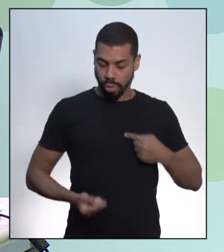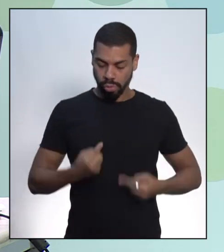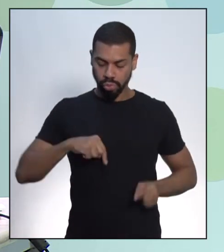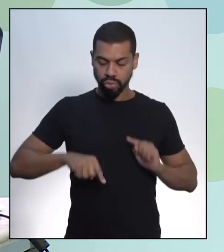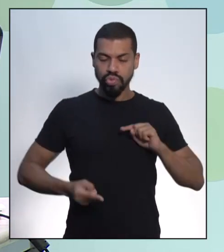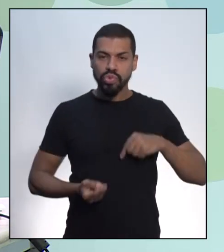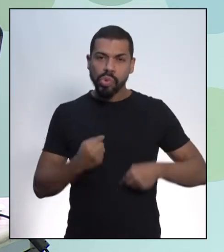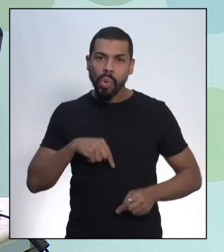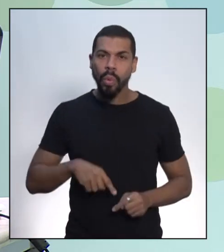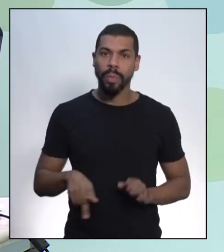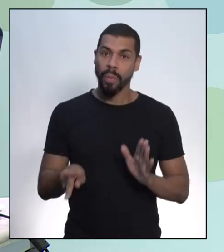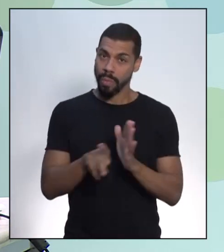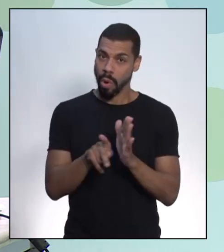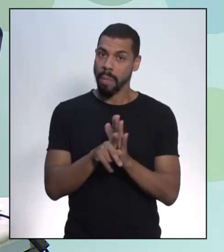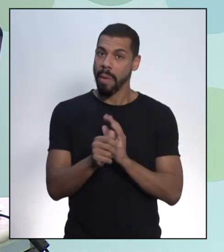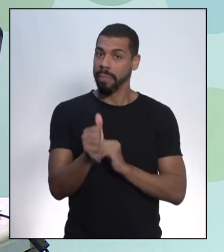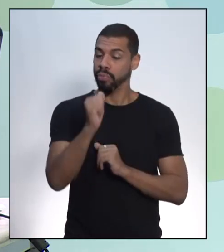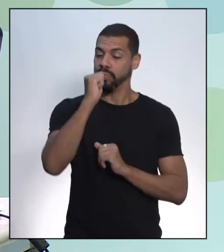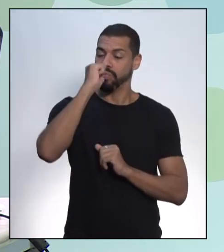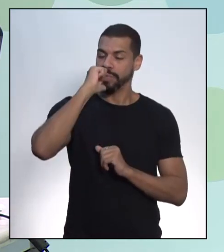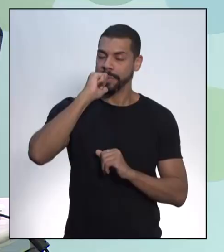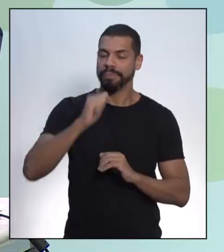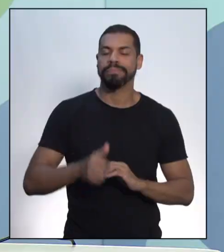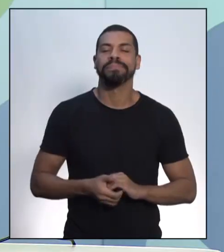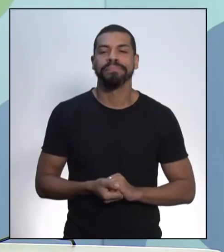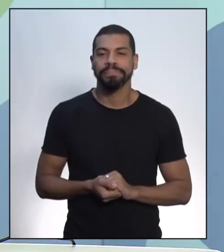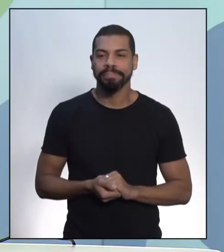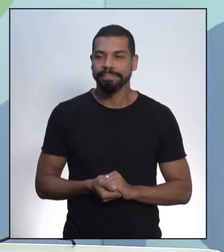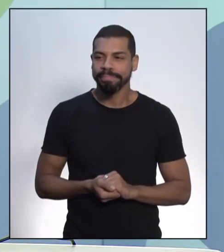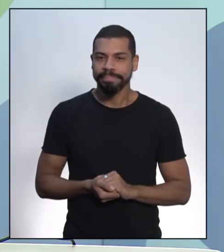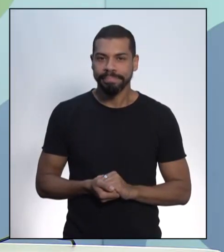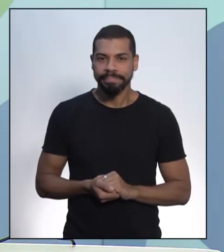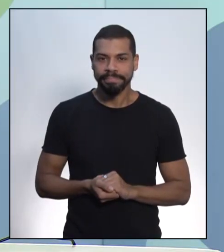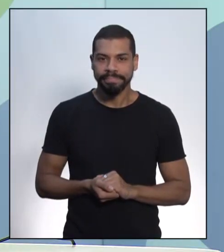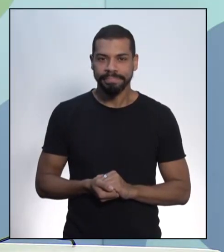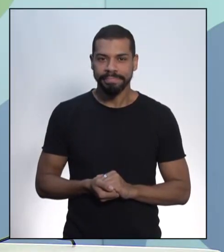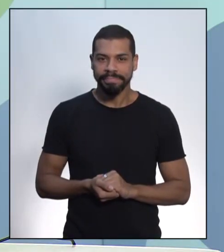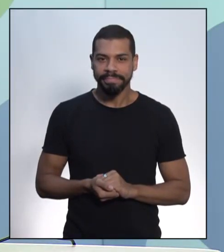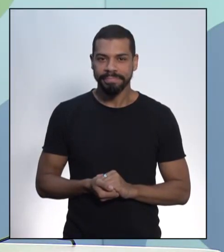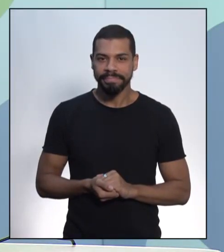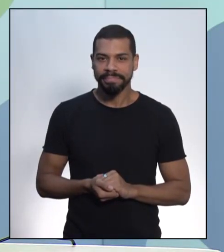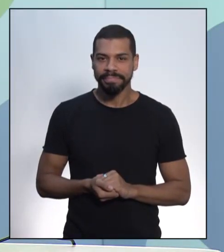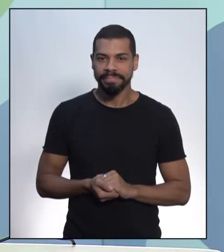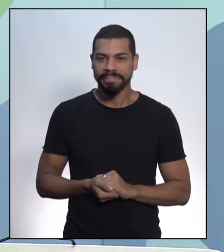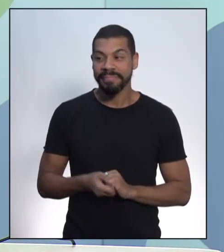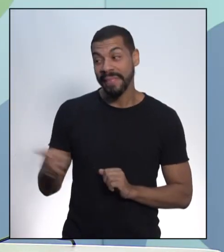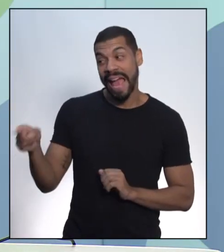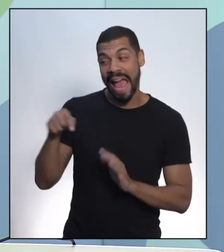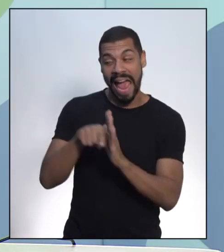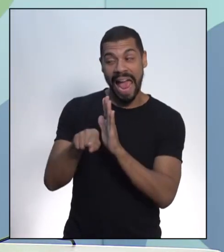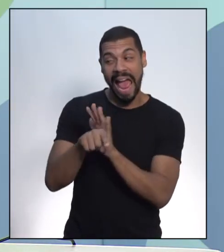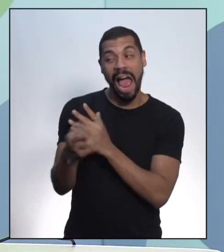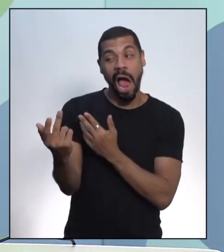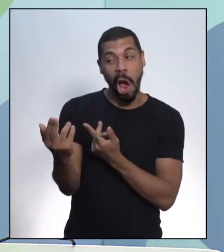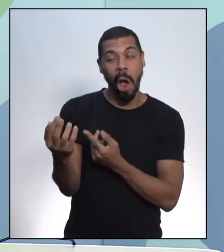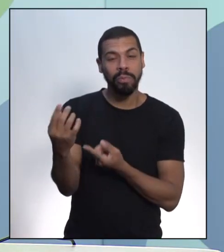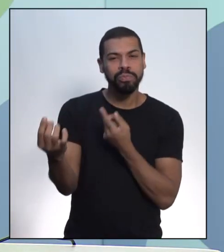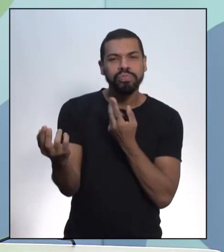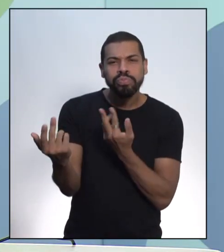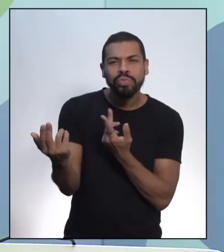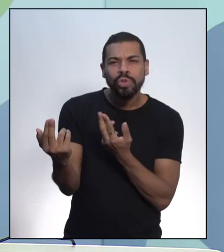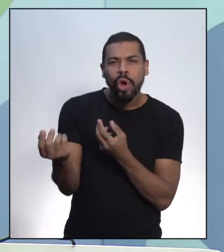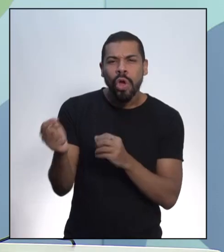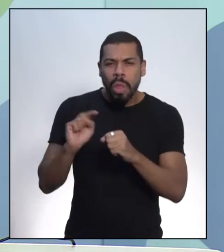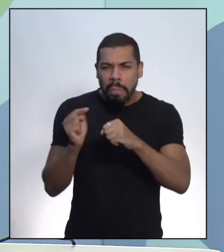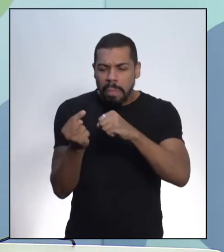agente patológico para a gente, né? Qual é a outra pergunta, professora? E outra pergunta, acho que a professora já acabou respondendo. Ficaram bactérias